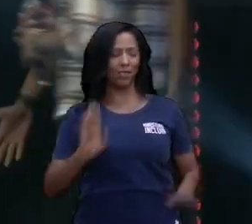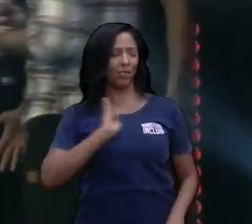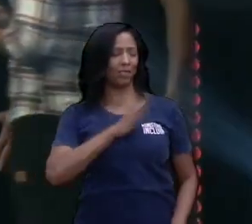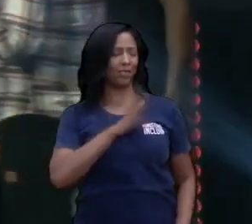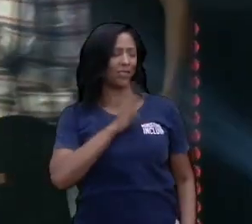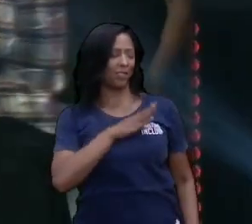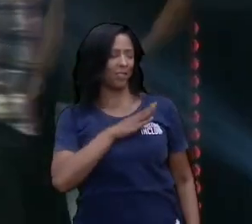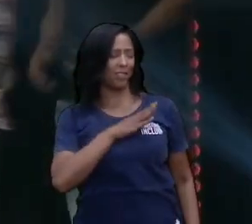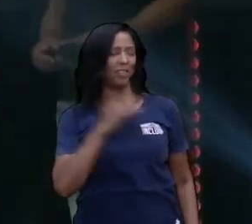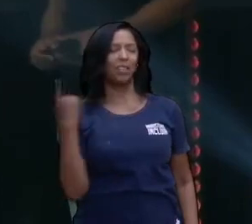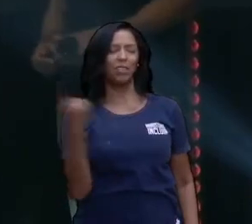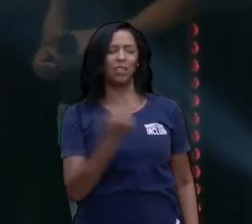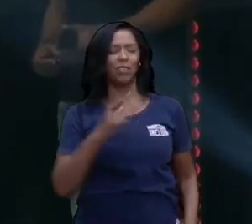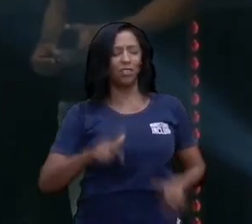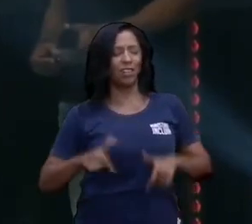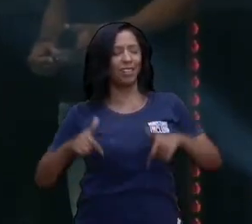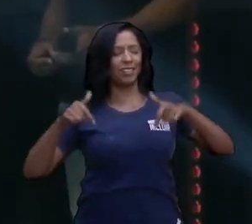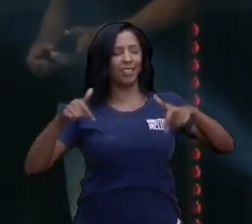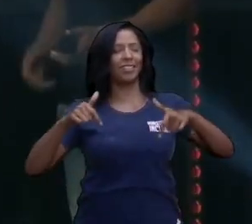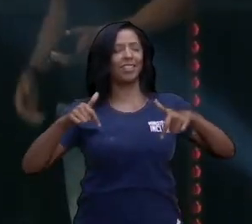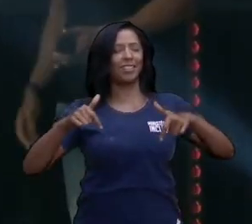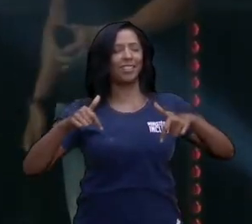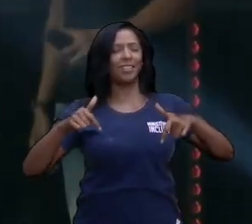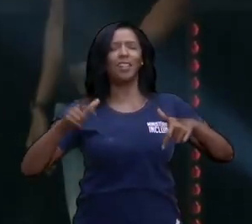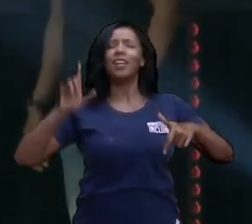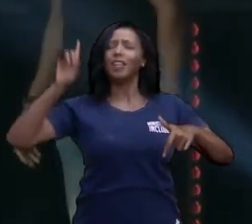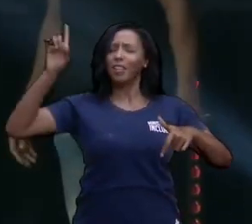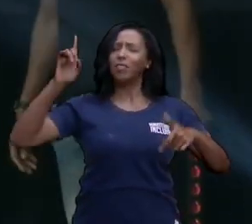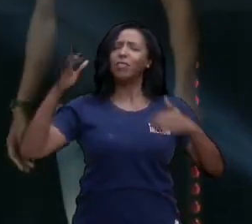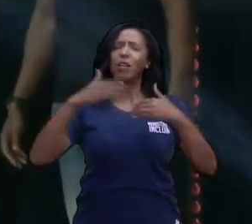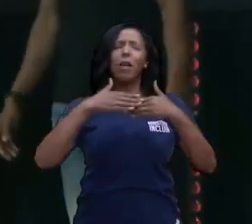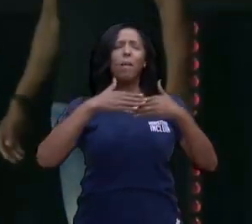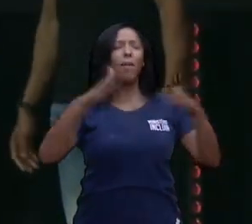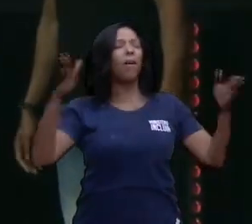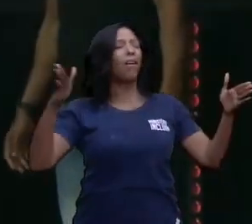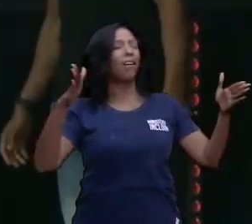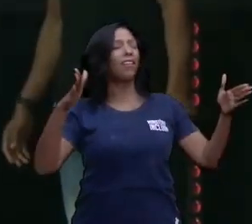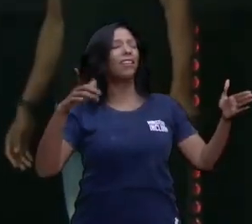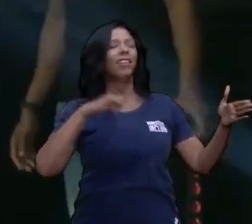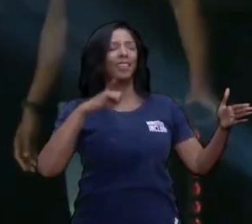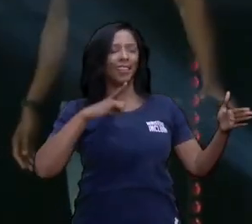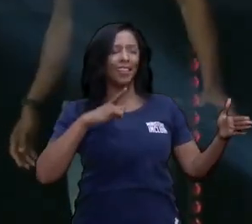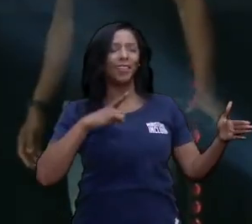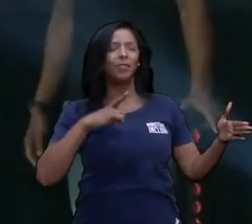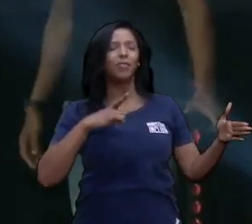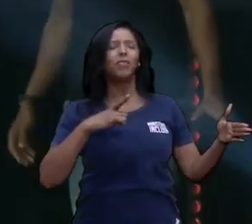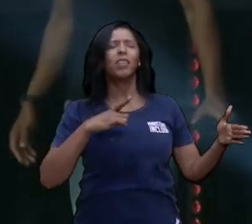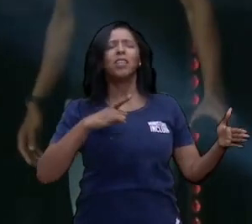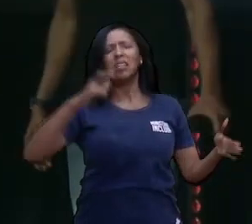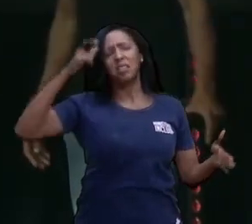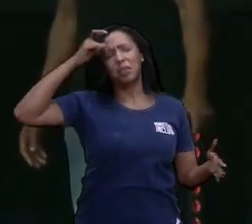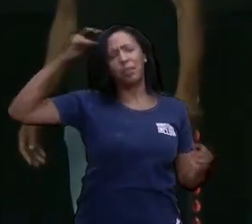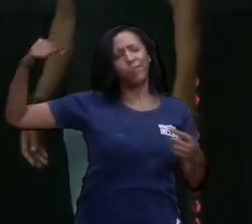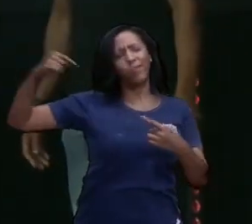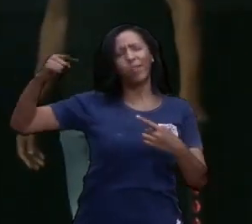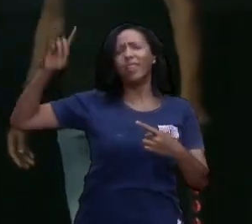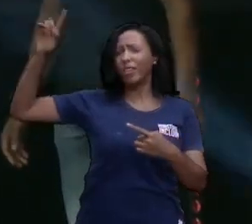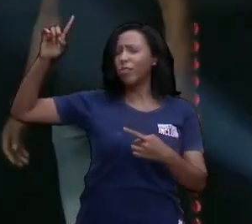coração e em nossas atitudes abre portas a semana repreende o devorador sobre as nossas vidas